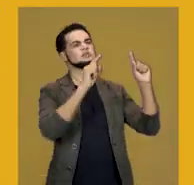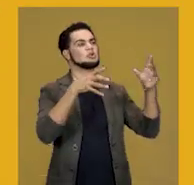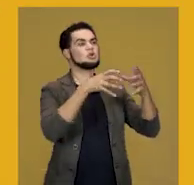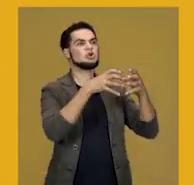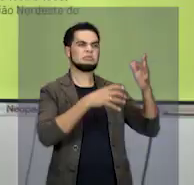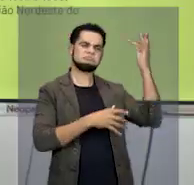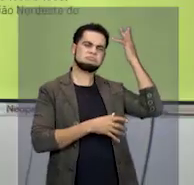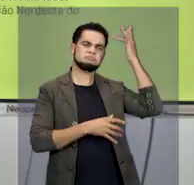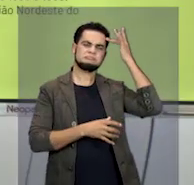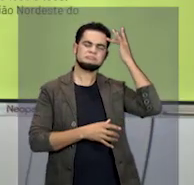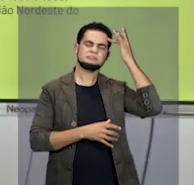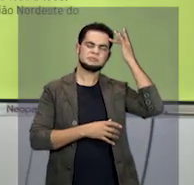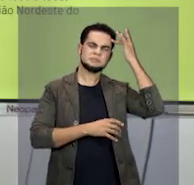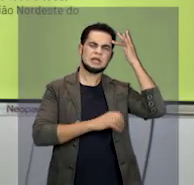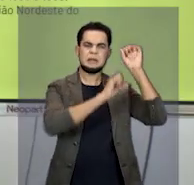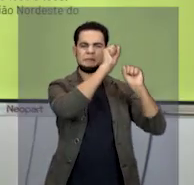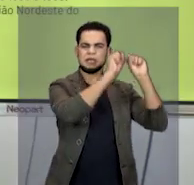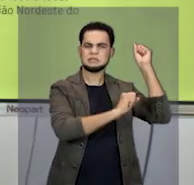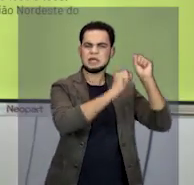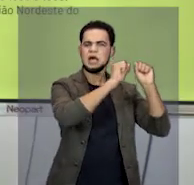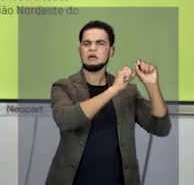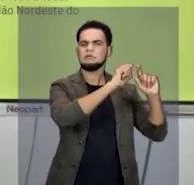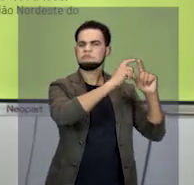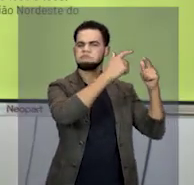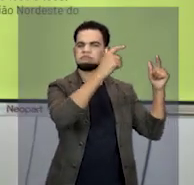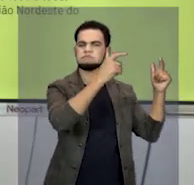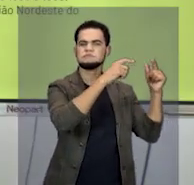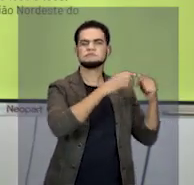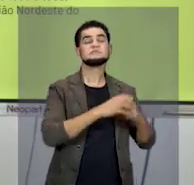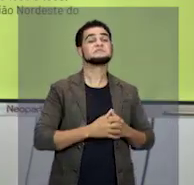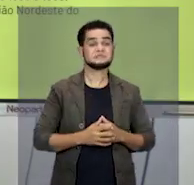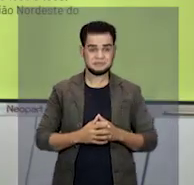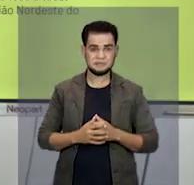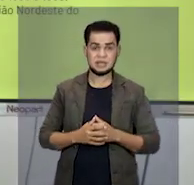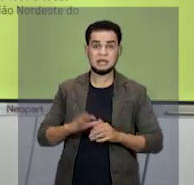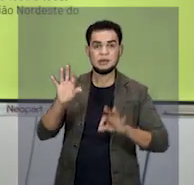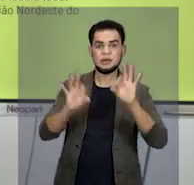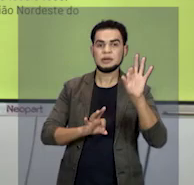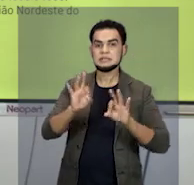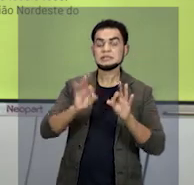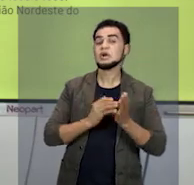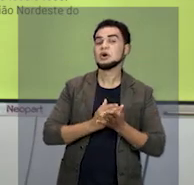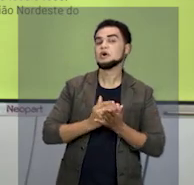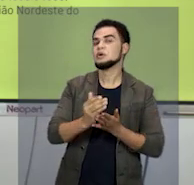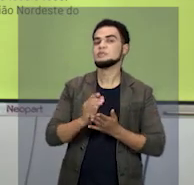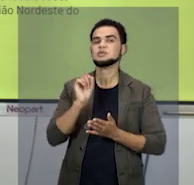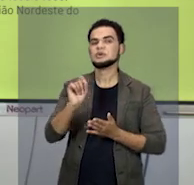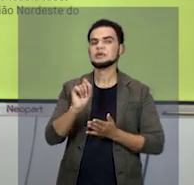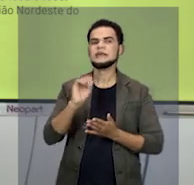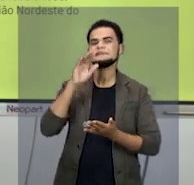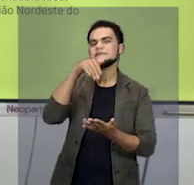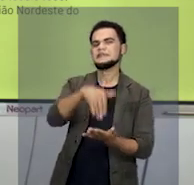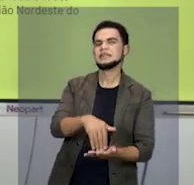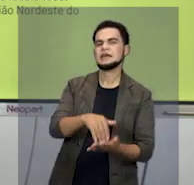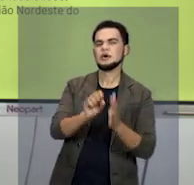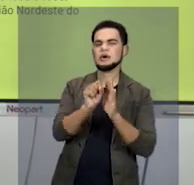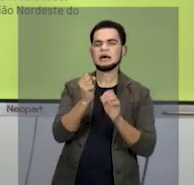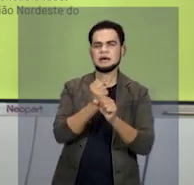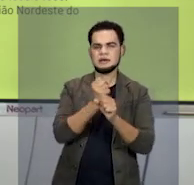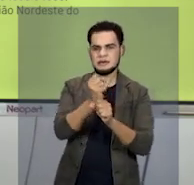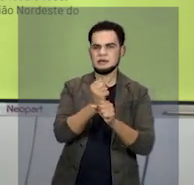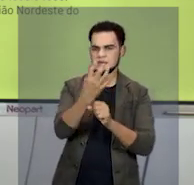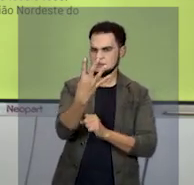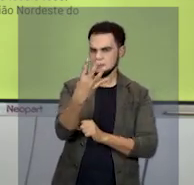caso, o crescimento desses latifundiários, né? Tal organização iniciou-se no final dos anos 40, justamente o que eu